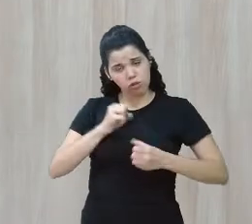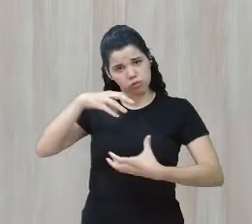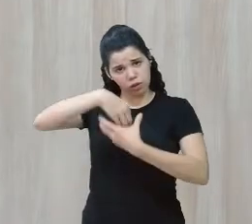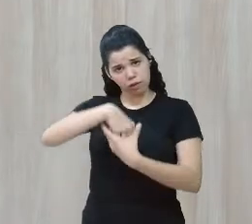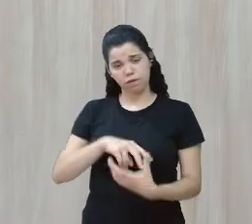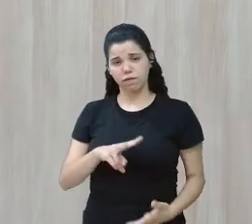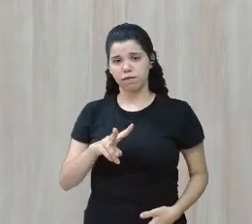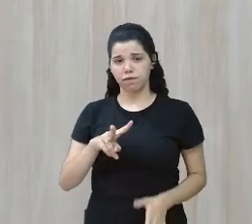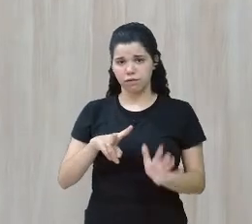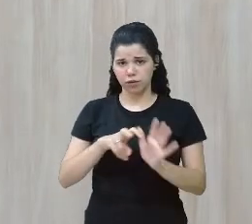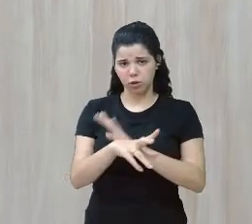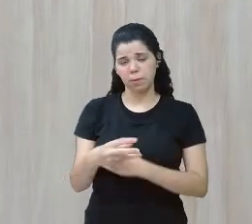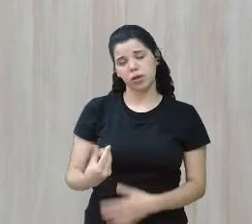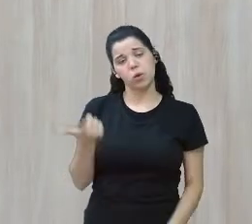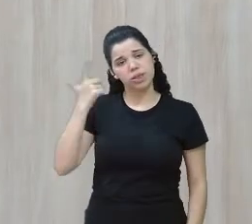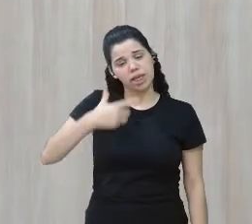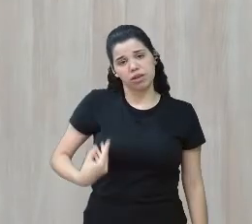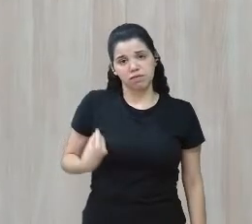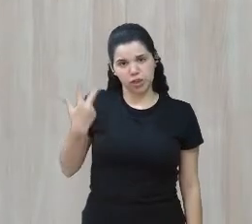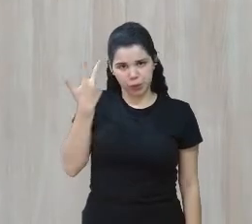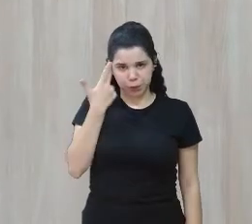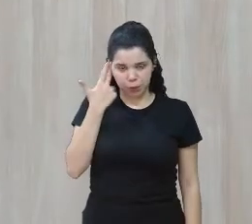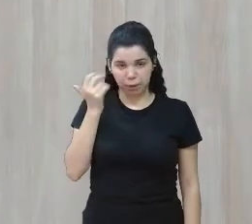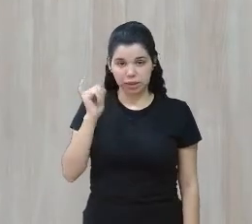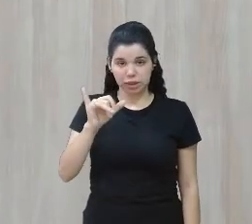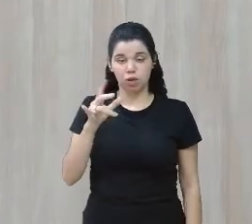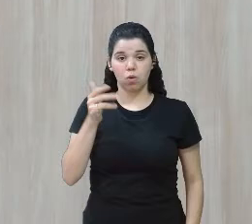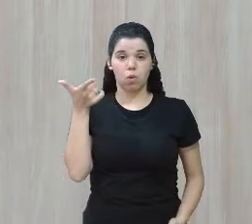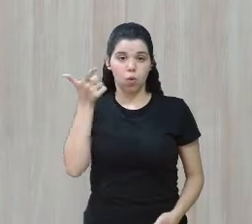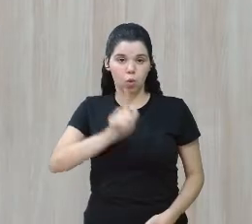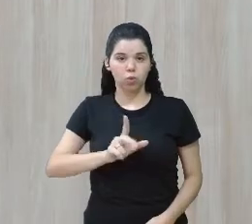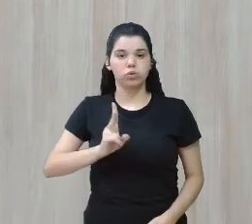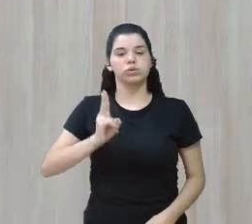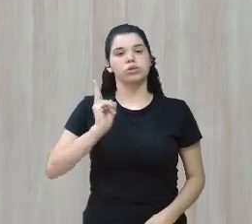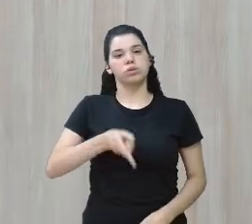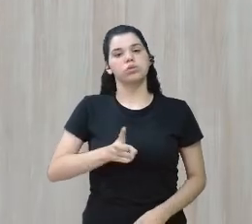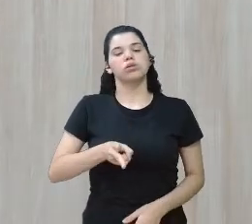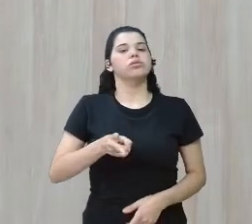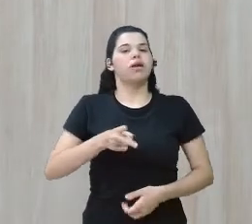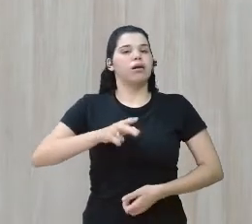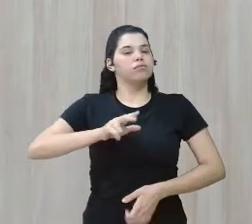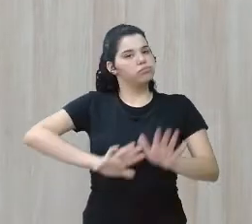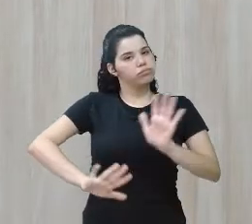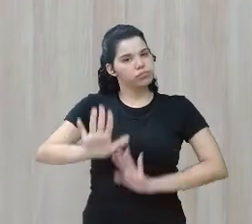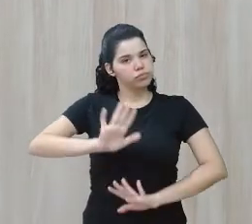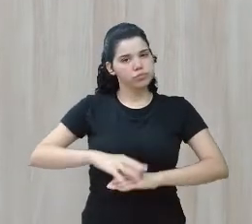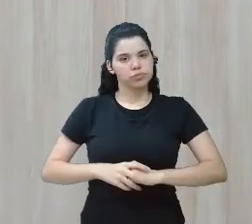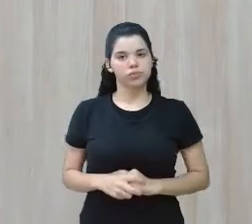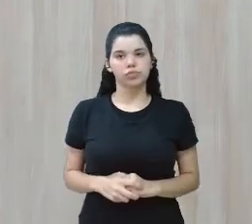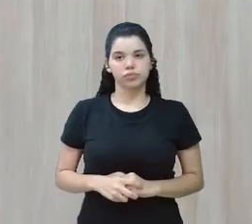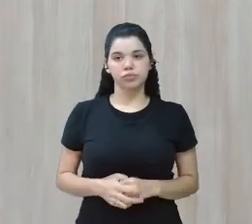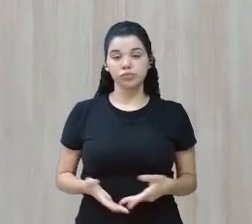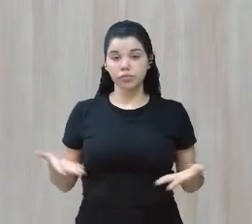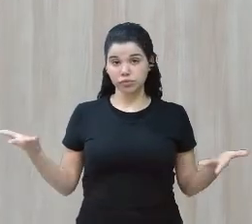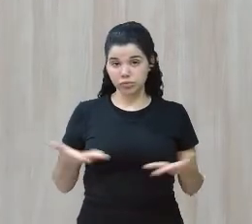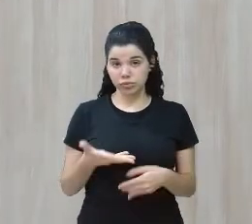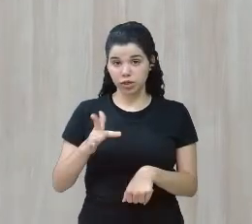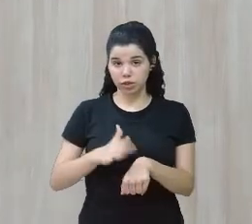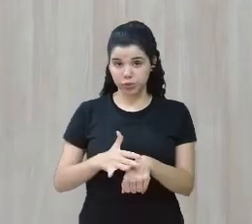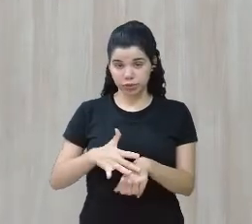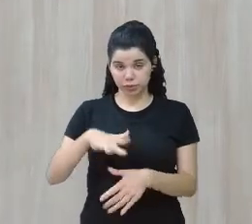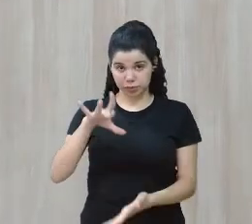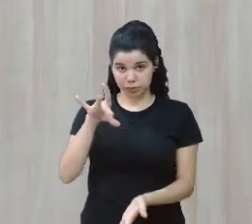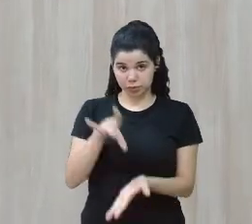uma vida normal, se você continuar também o tratamento. Então, aqui já vem a doença realmente,